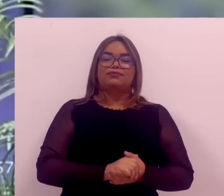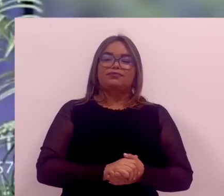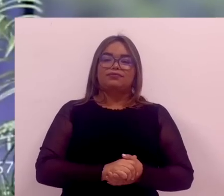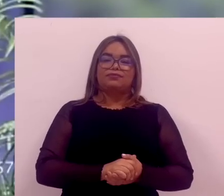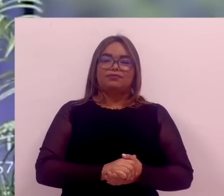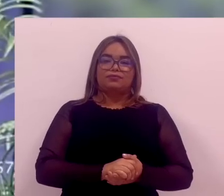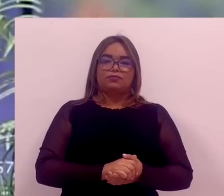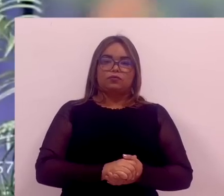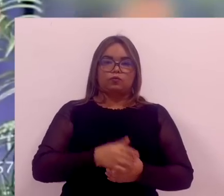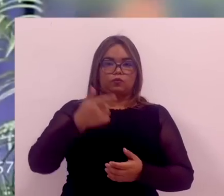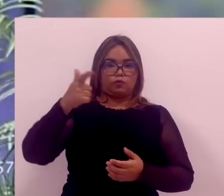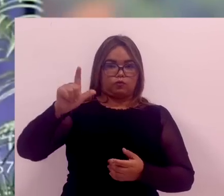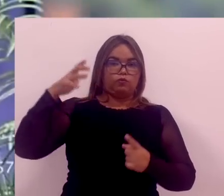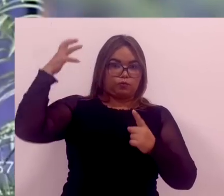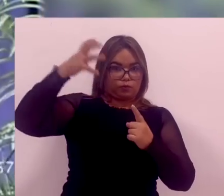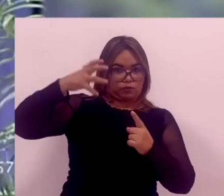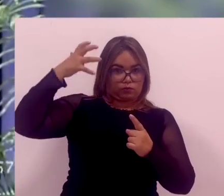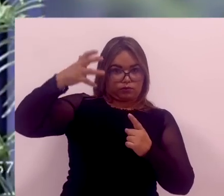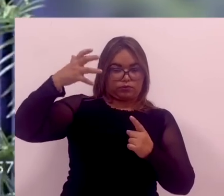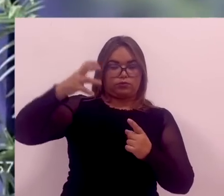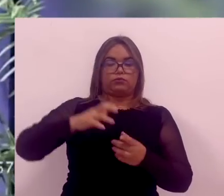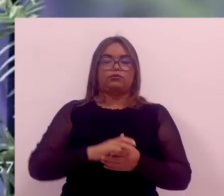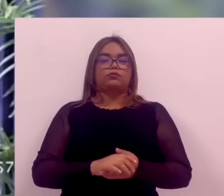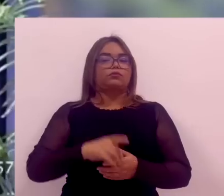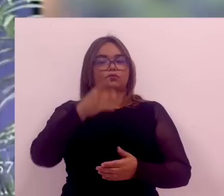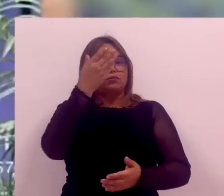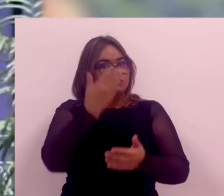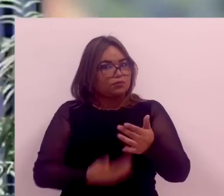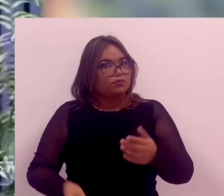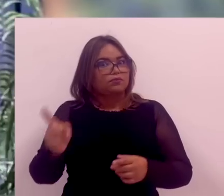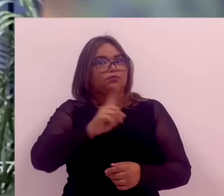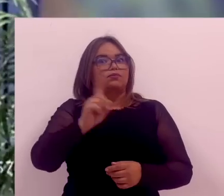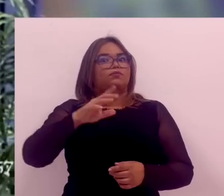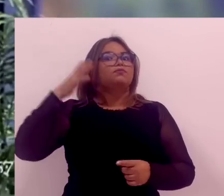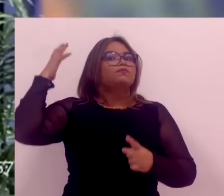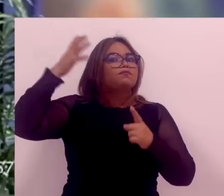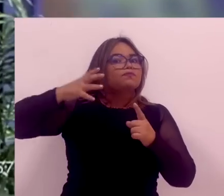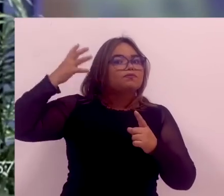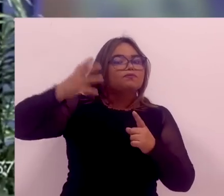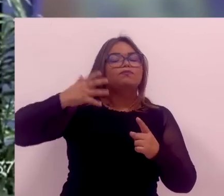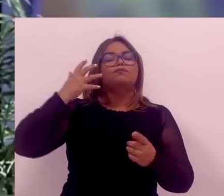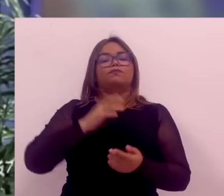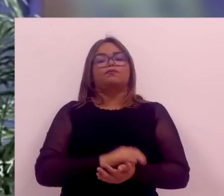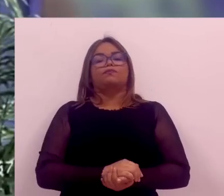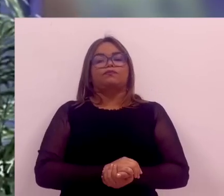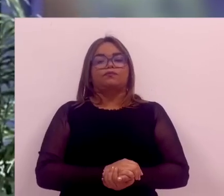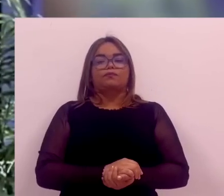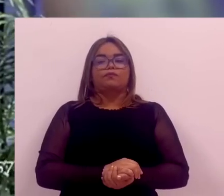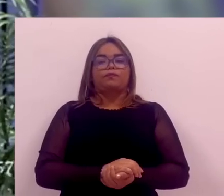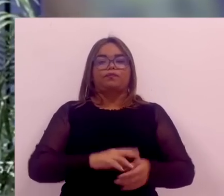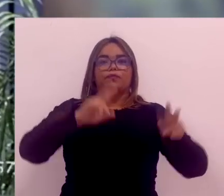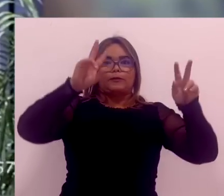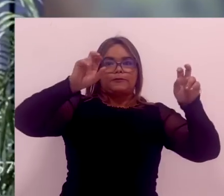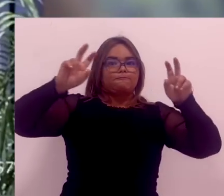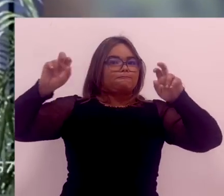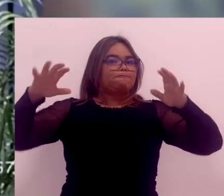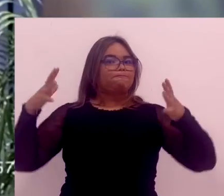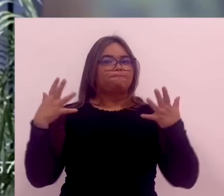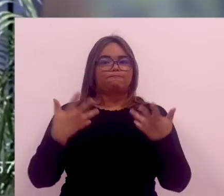Uau, isso está ficando interessante. Há uma outra palestra que vai vir. Não percam essas